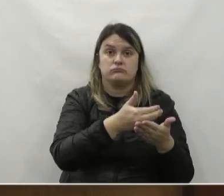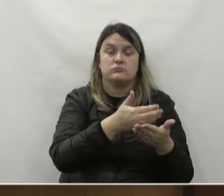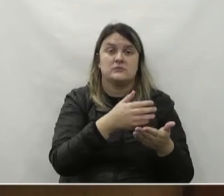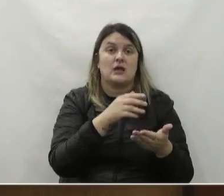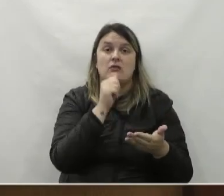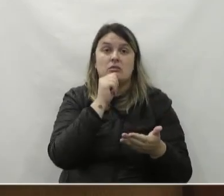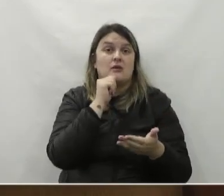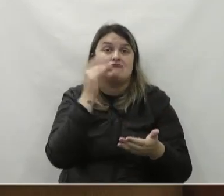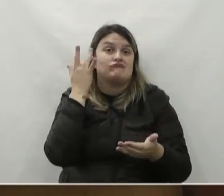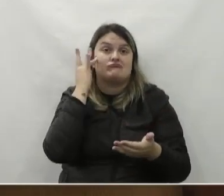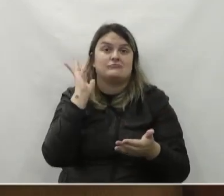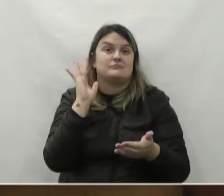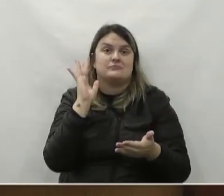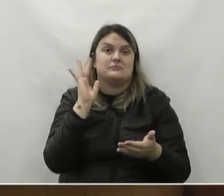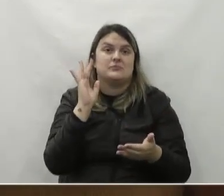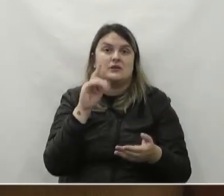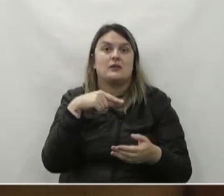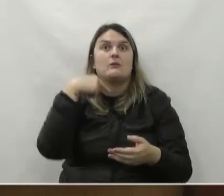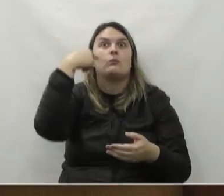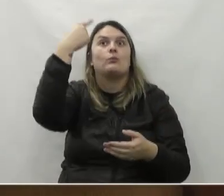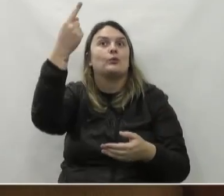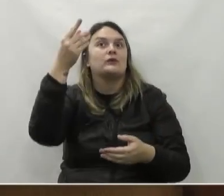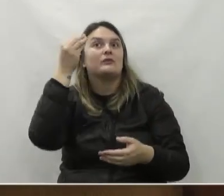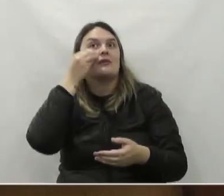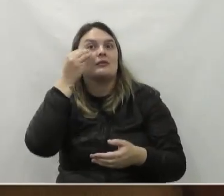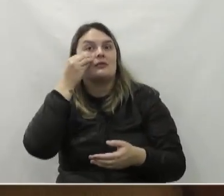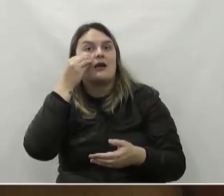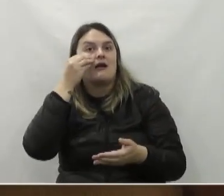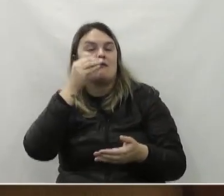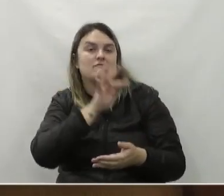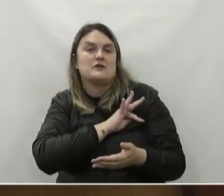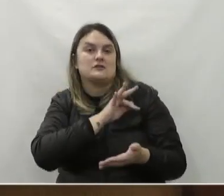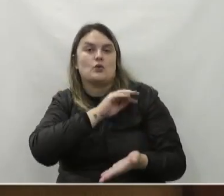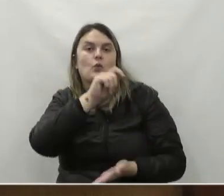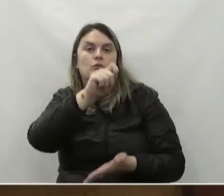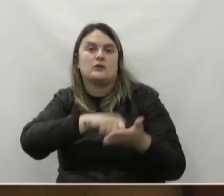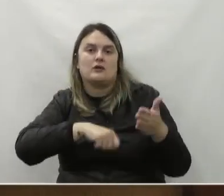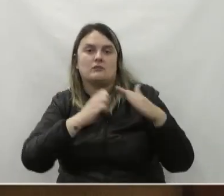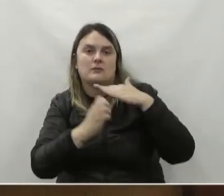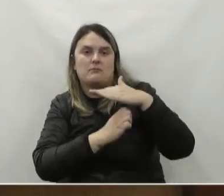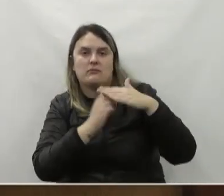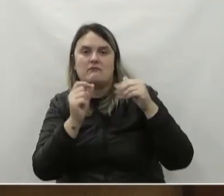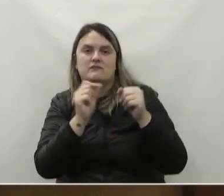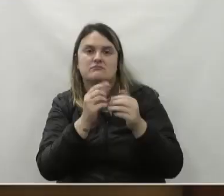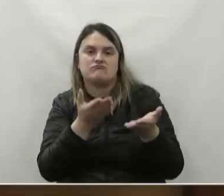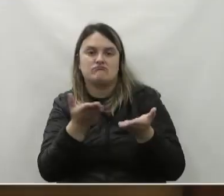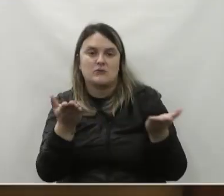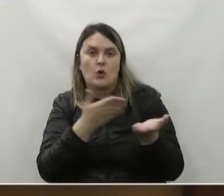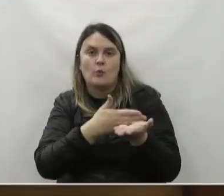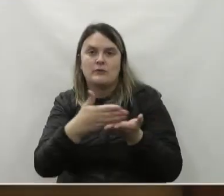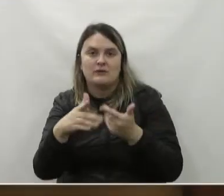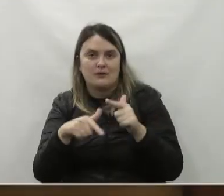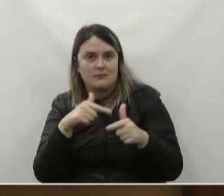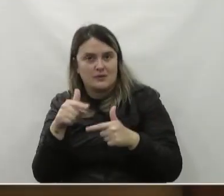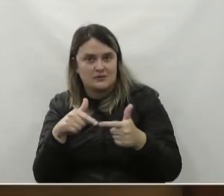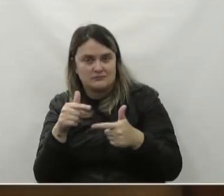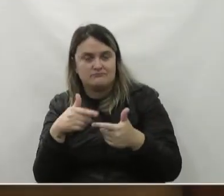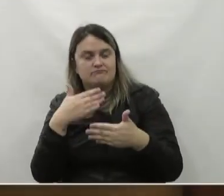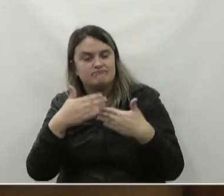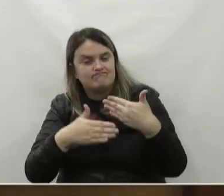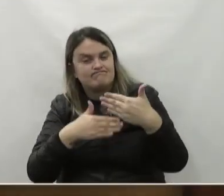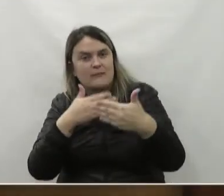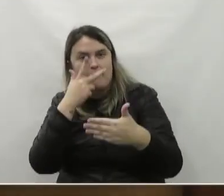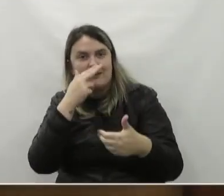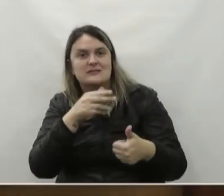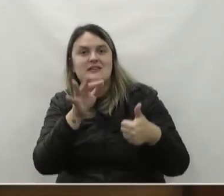né? Daí depois é a fase de contratação da empresa, licitação, ordem de serviço, e